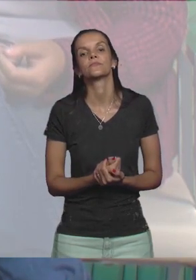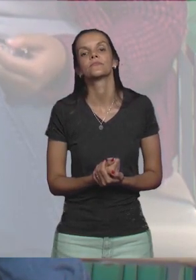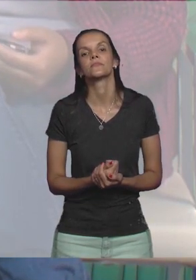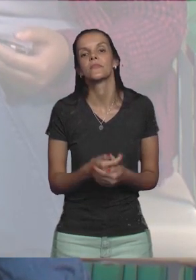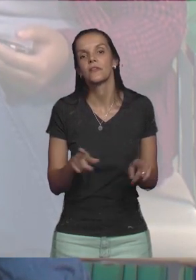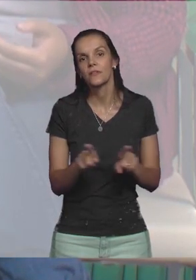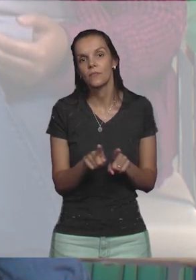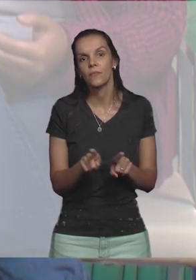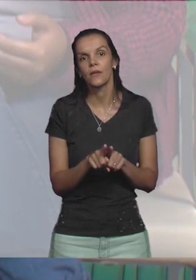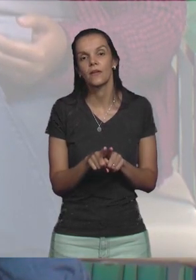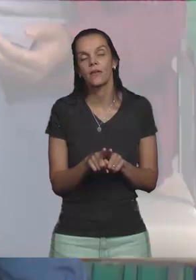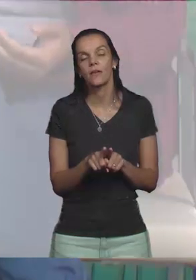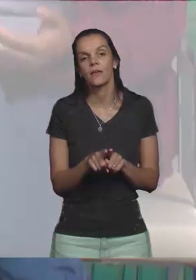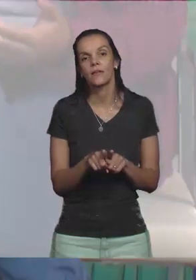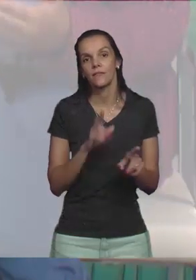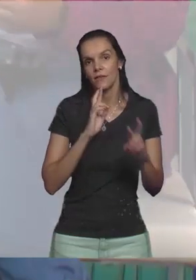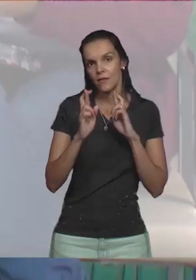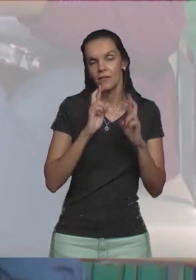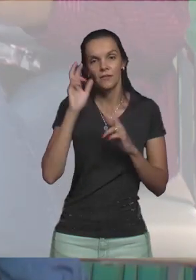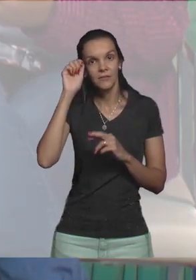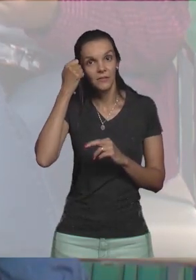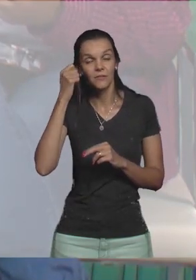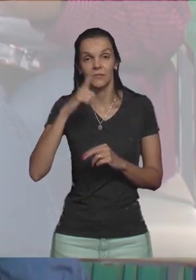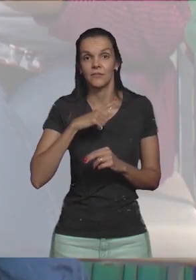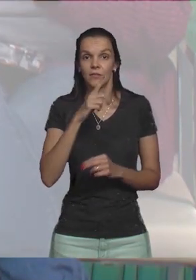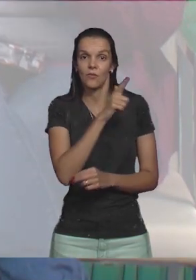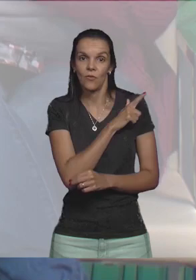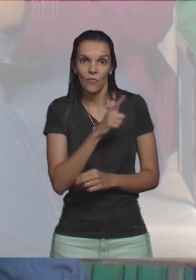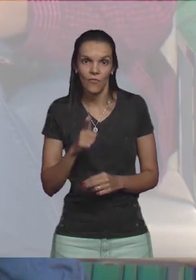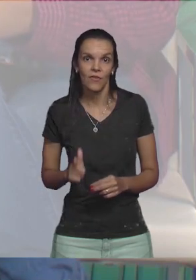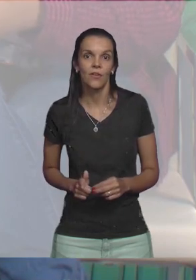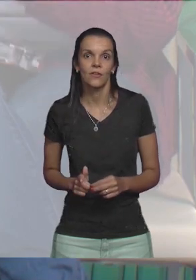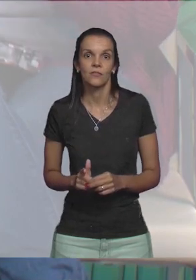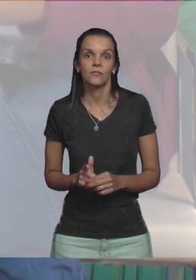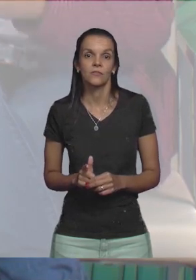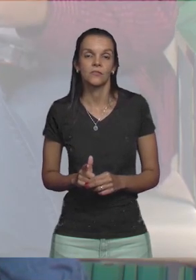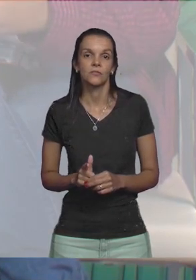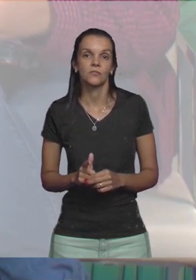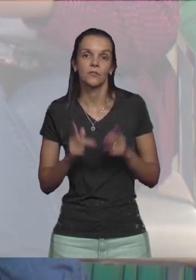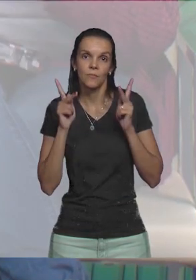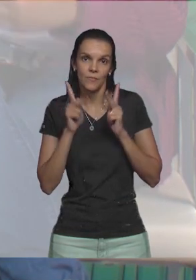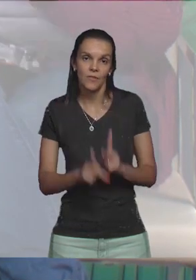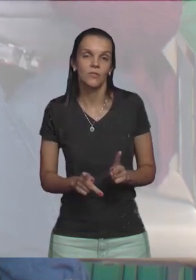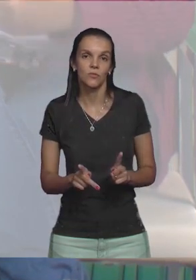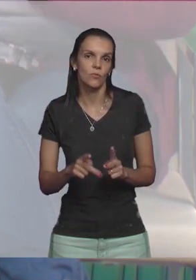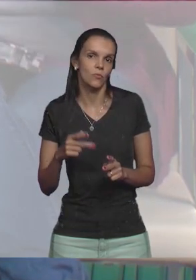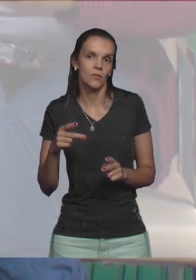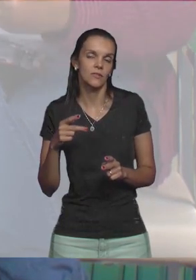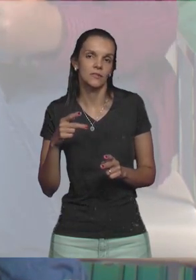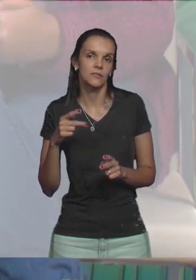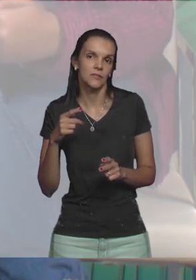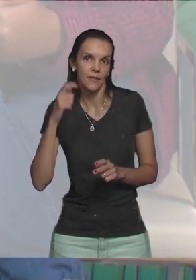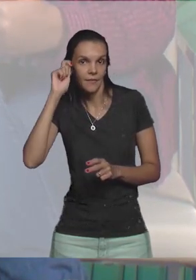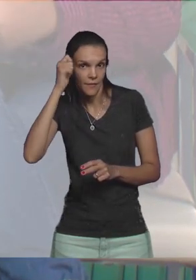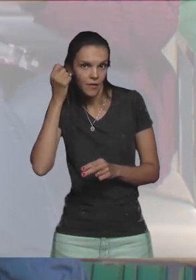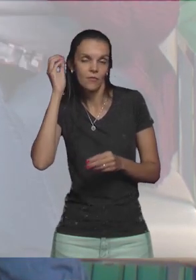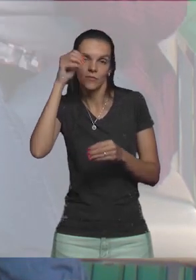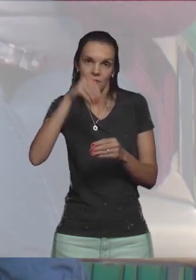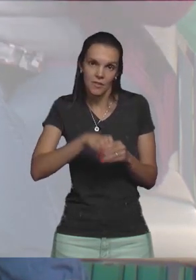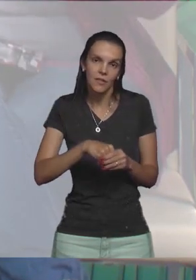coisa em relação ao negro, que a gente tem um governo que a gente vai ter pessoas negras no governo, e a gente vai ter políticas